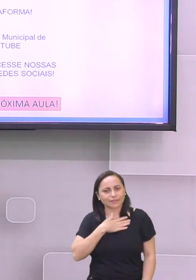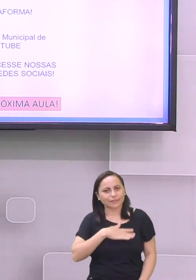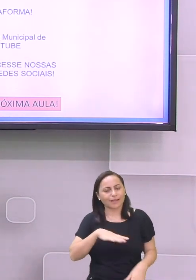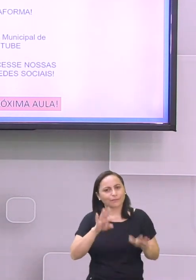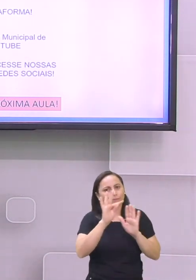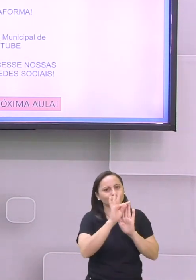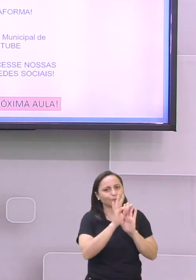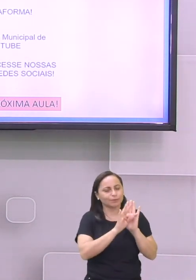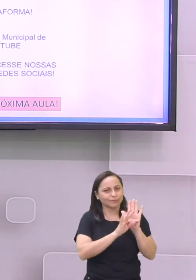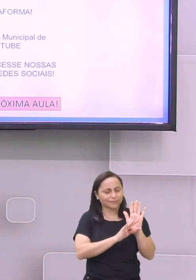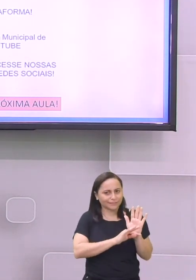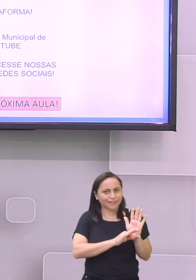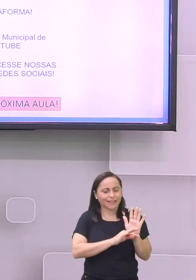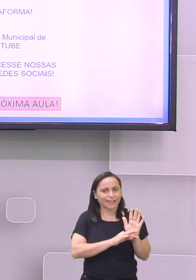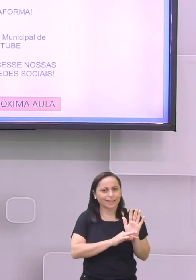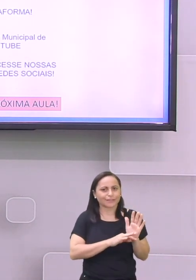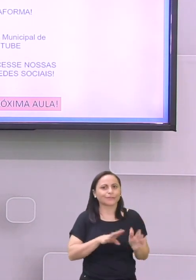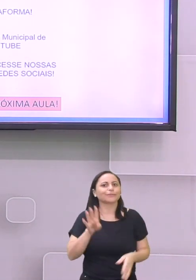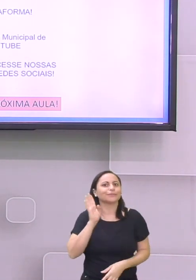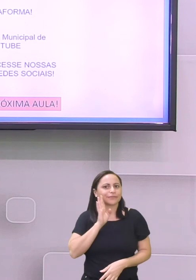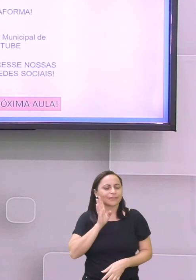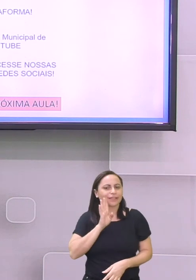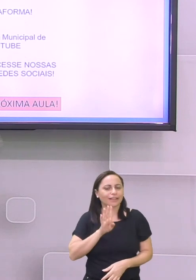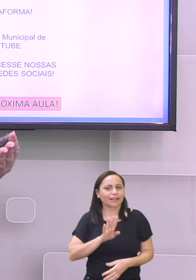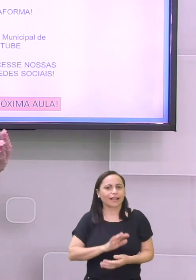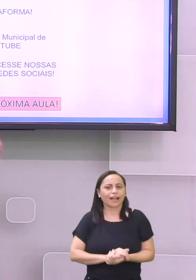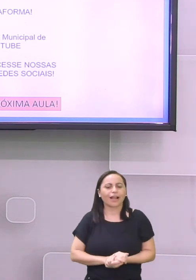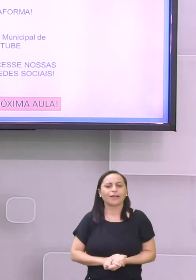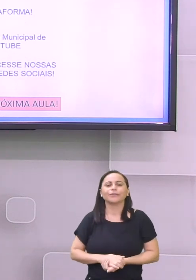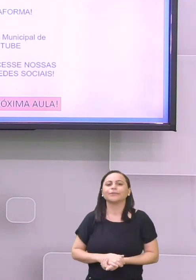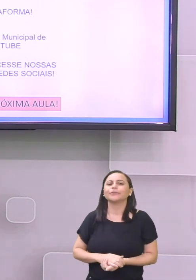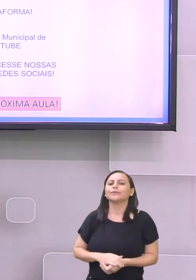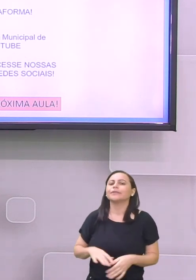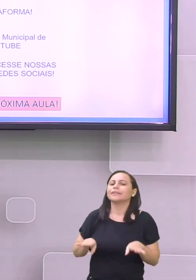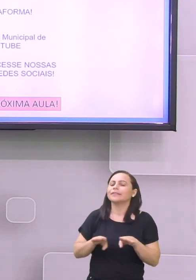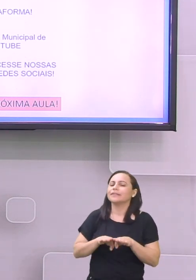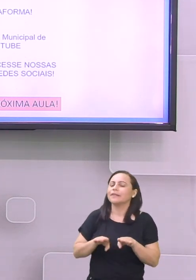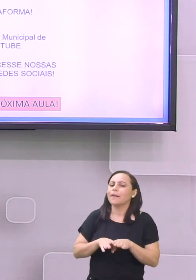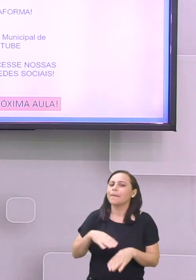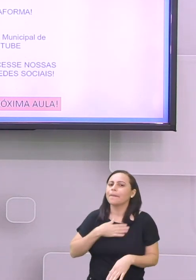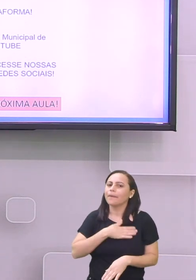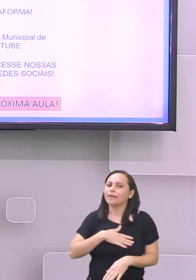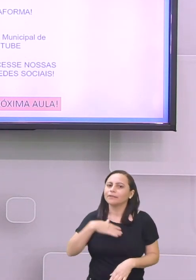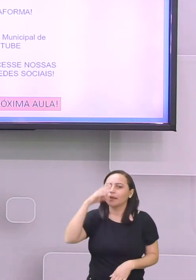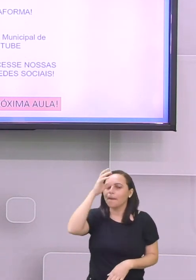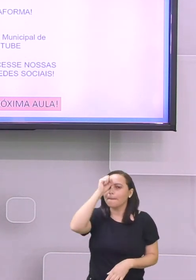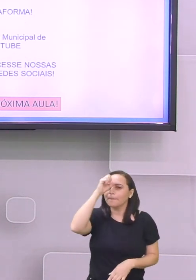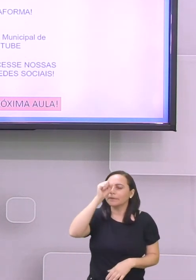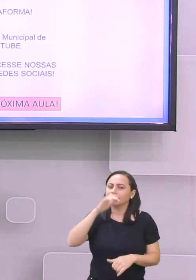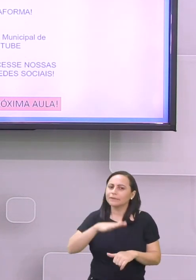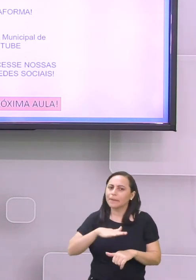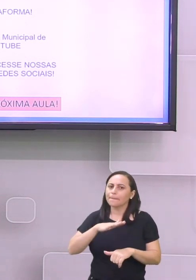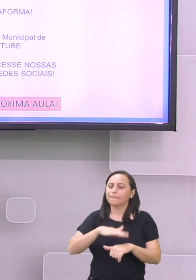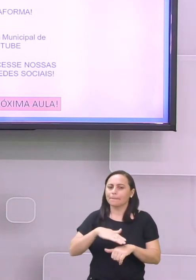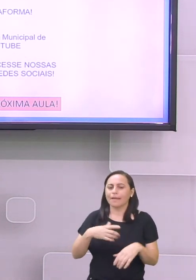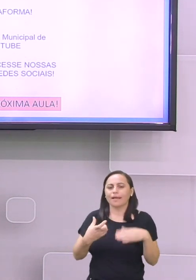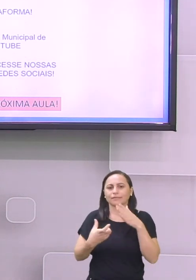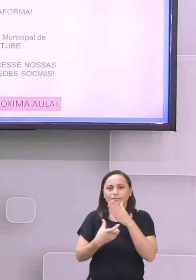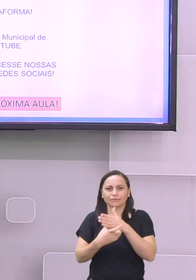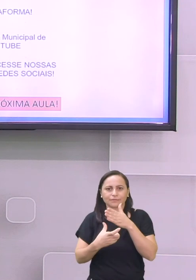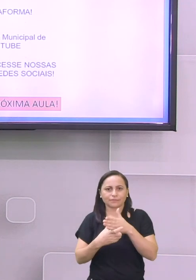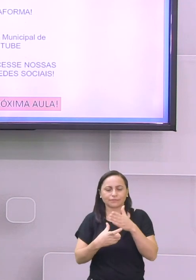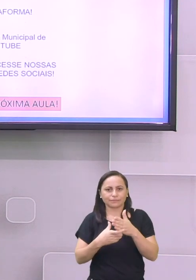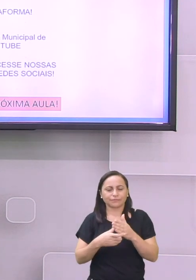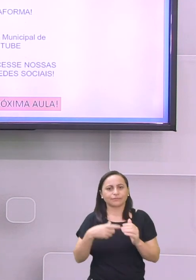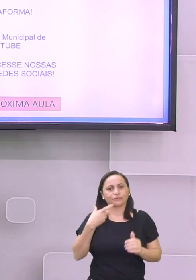Porto, que fala sobre um assunto bem atual, e também gostado de aprender um pouquinho mais sobre a classificação de palavras